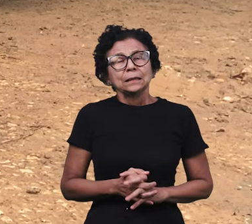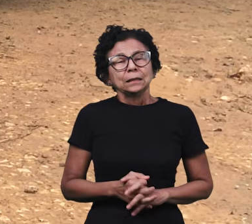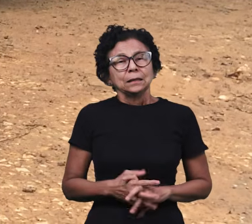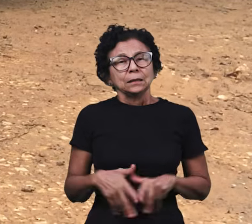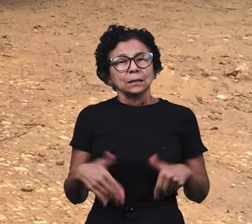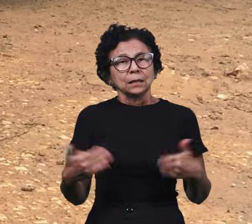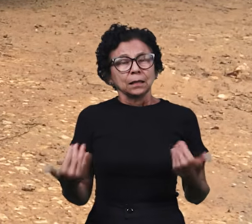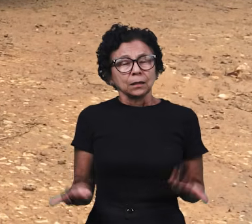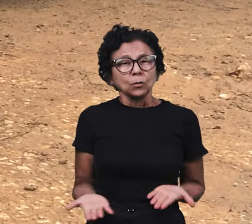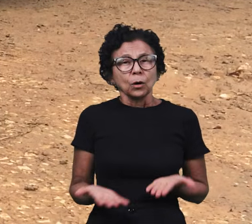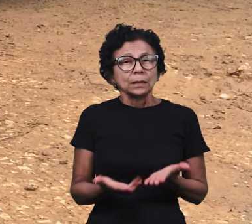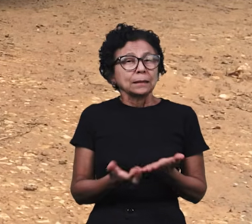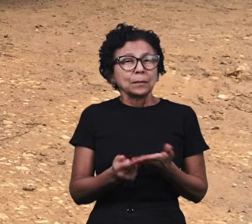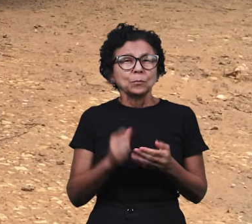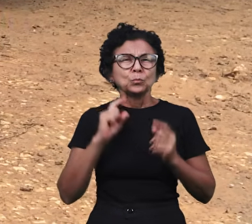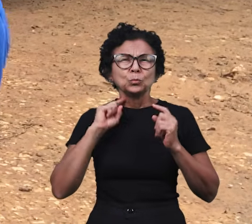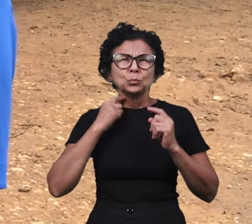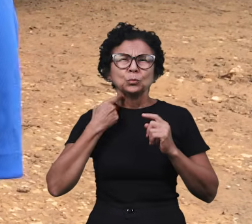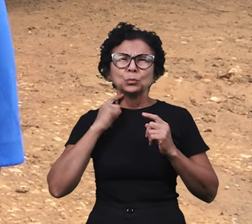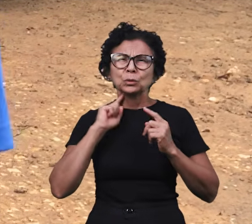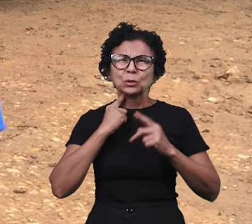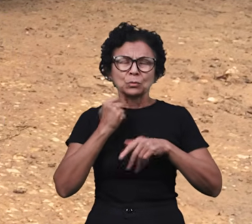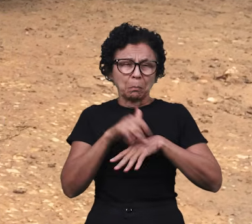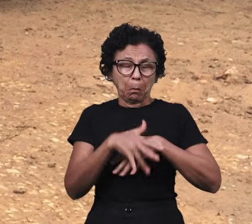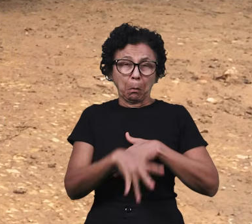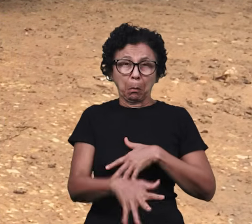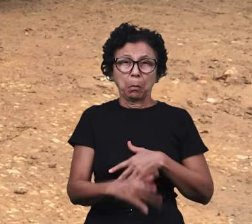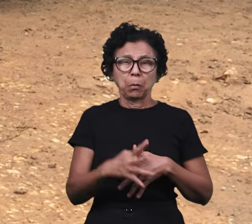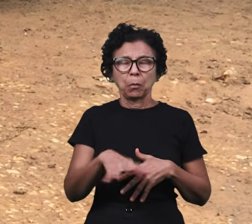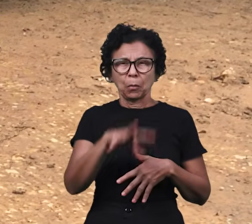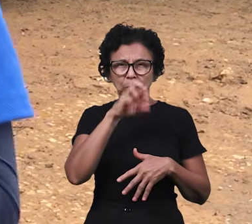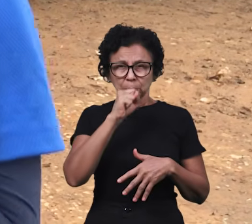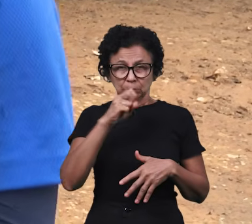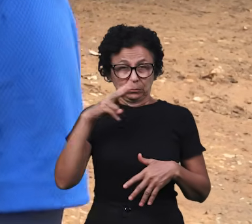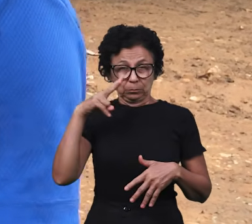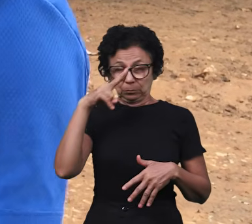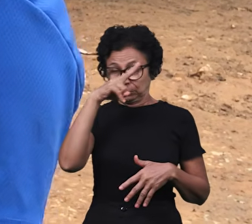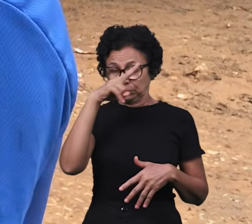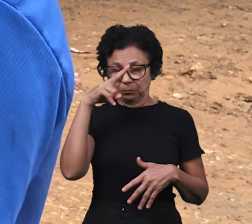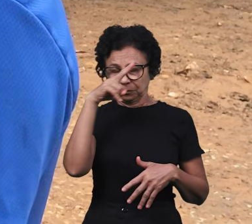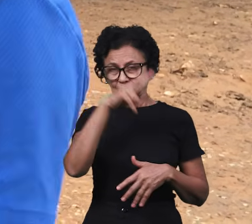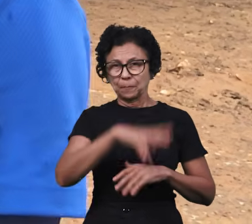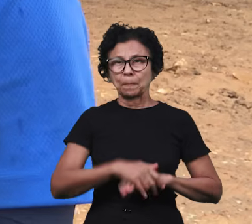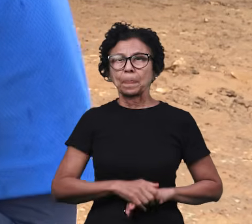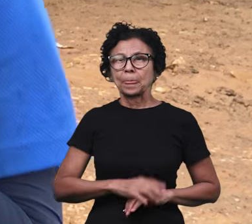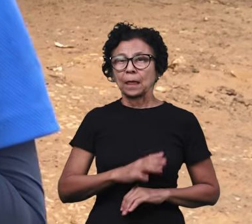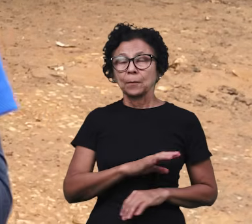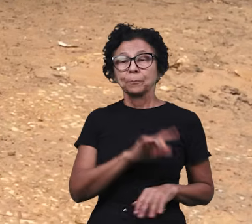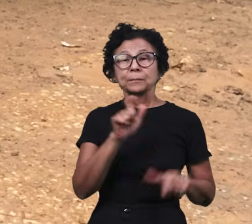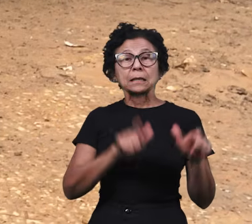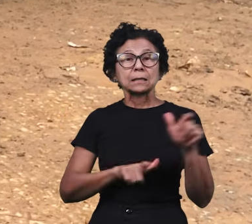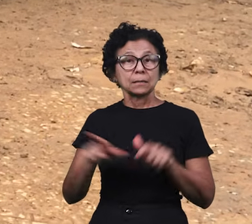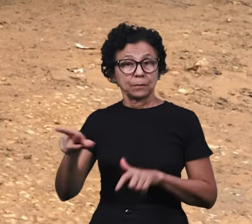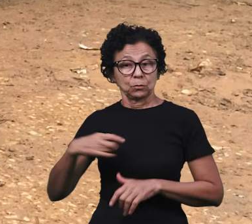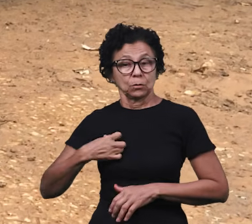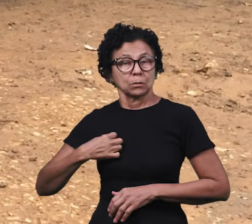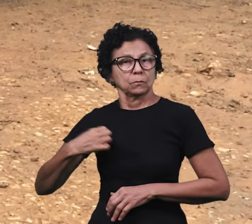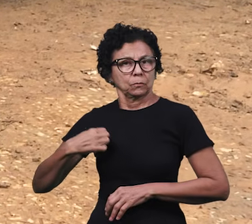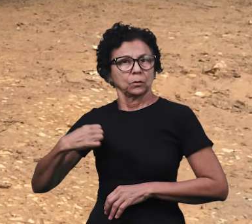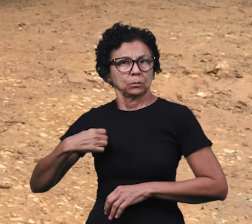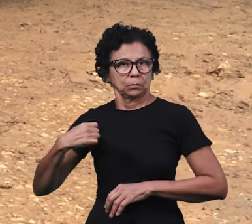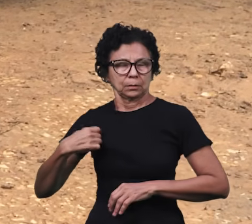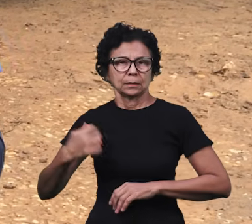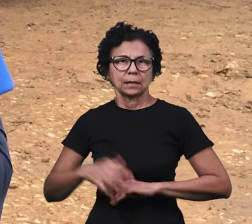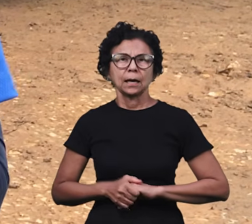escassez de trabalho, é a quantidade de lama ainda, o cheiro é forte dessa lama e tem muitos voluntários. Esses voluntários que estão